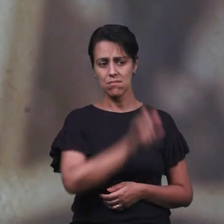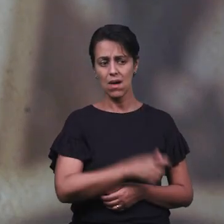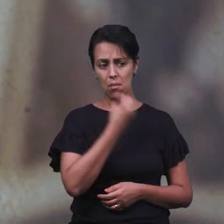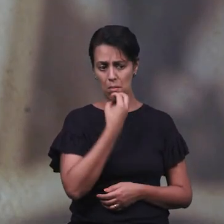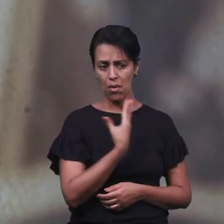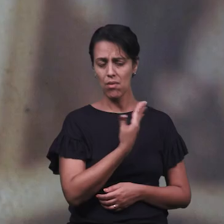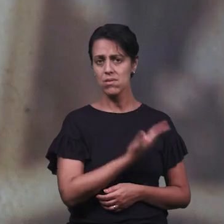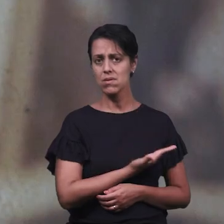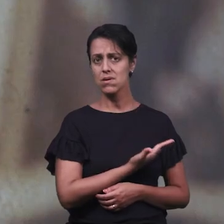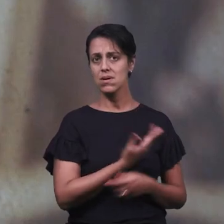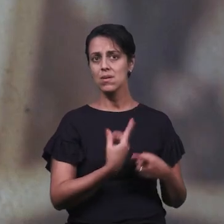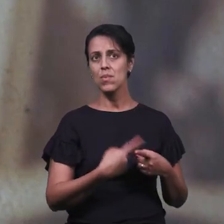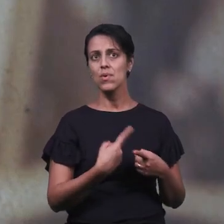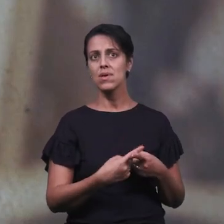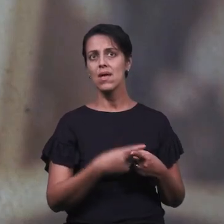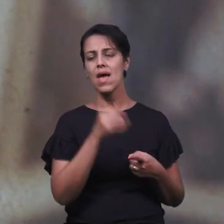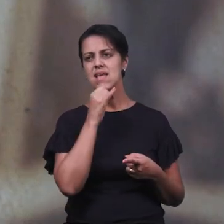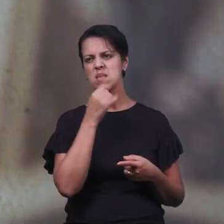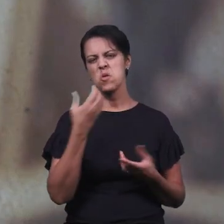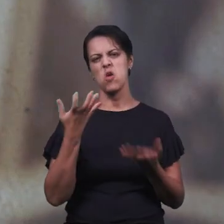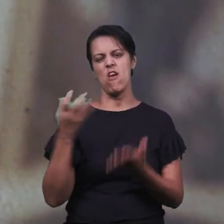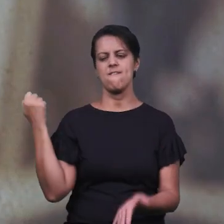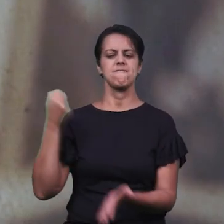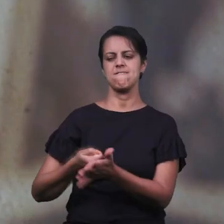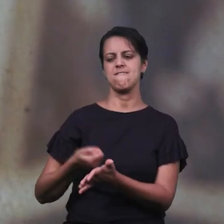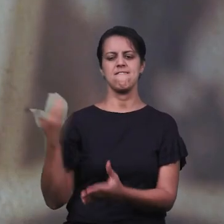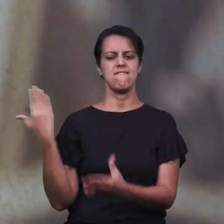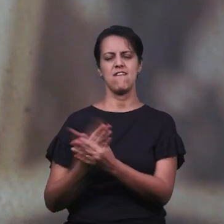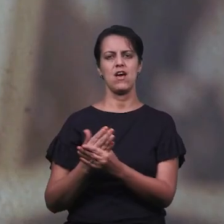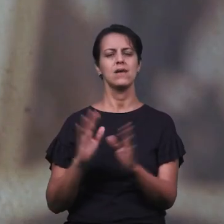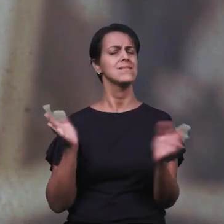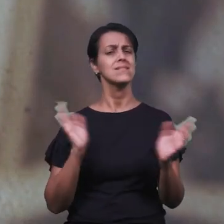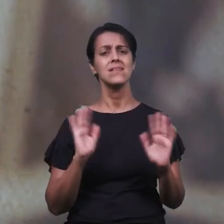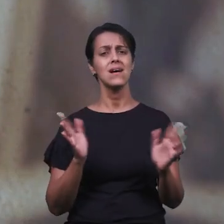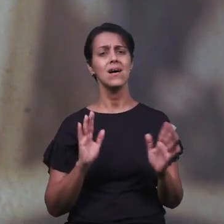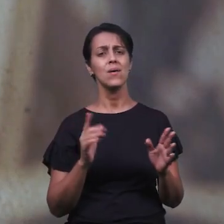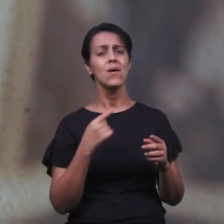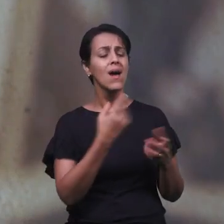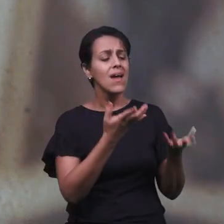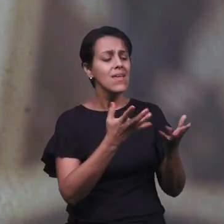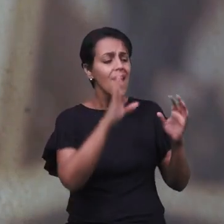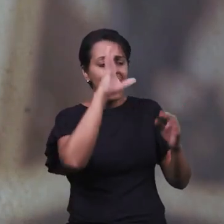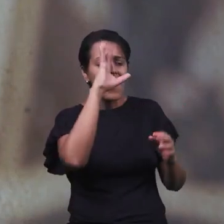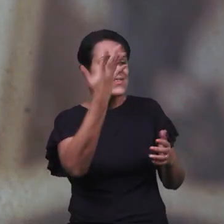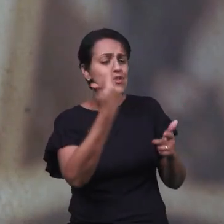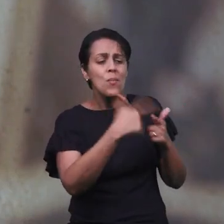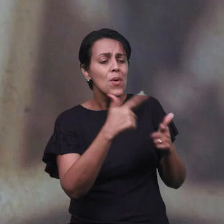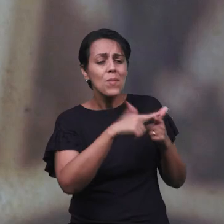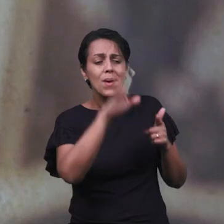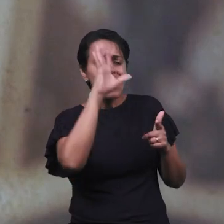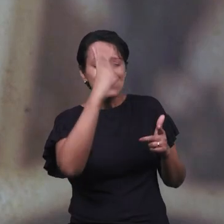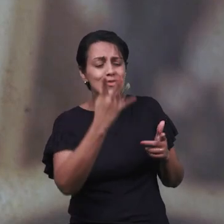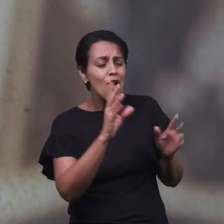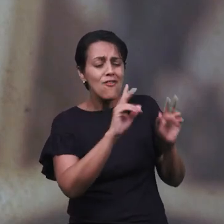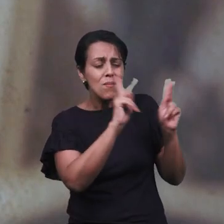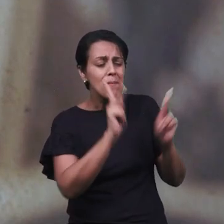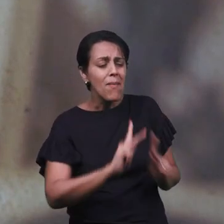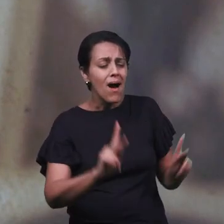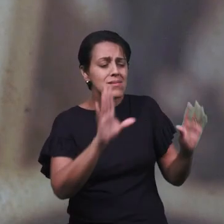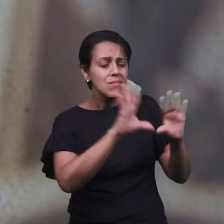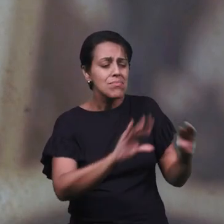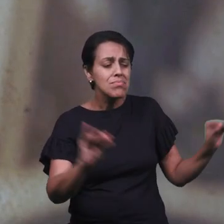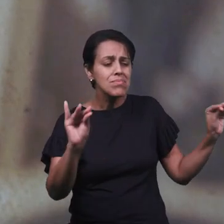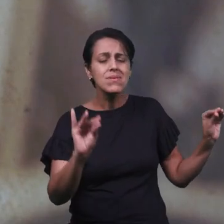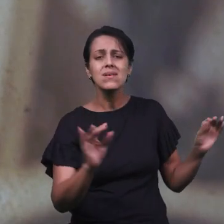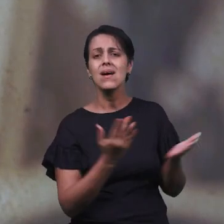de resolver o problema do judiciário, mas é o bem dela. Claro. Né? É o bem dela, o bem daqueles que estão à sua volta, que